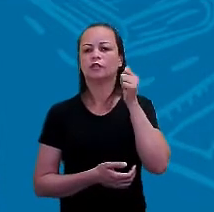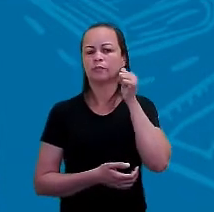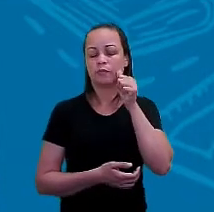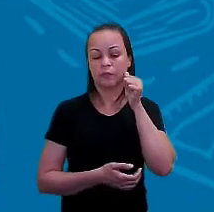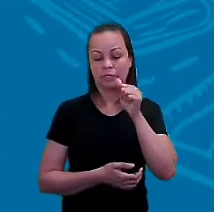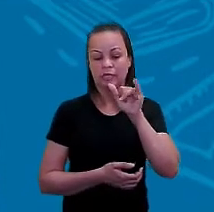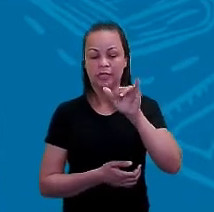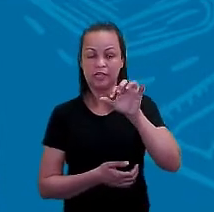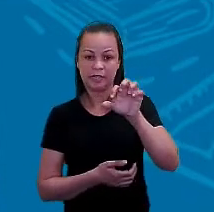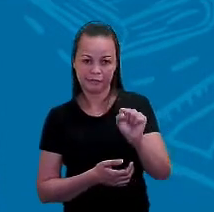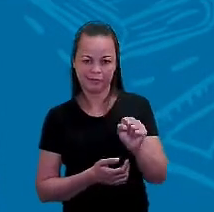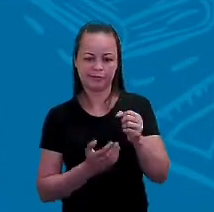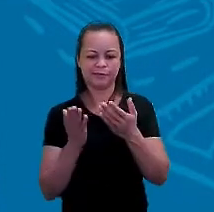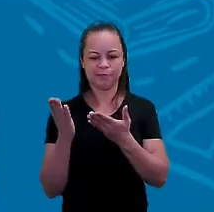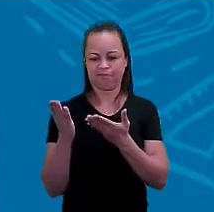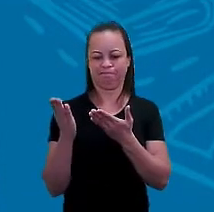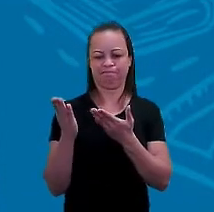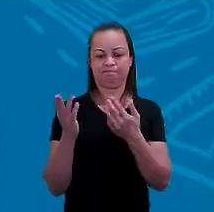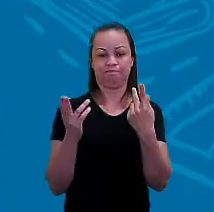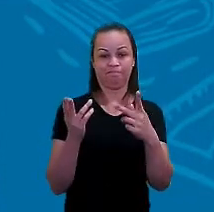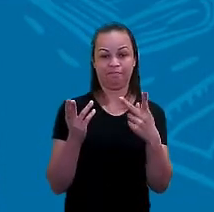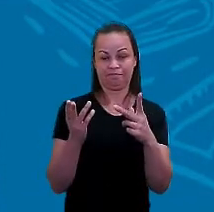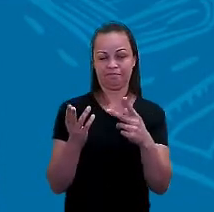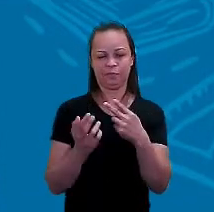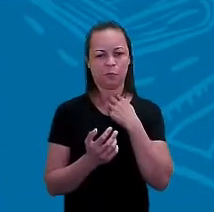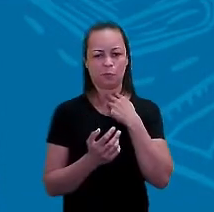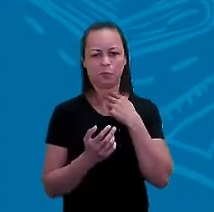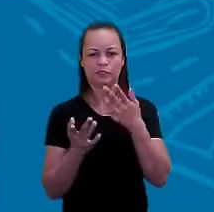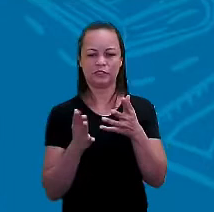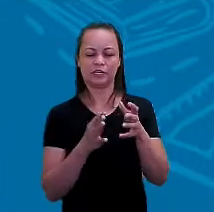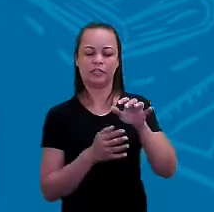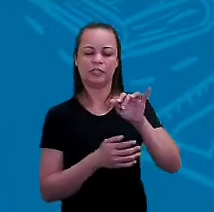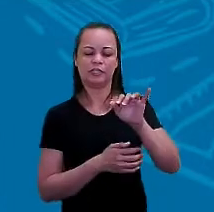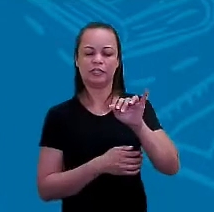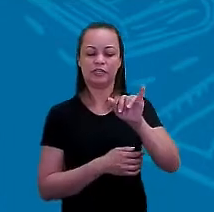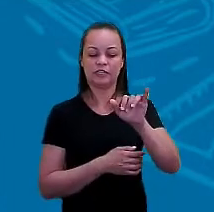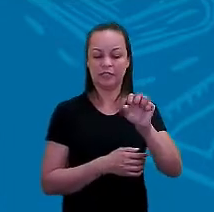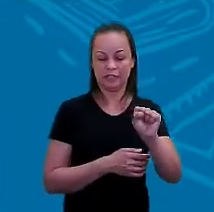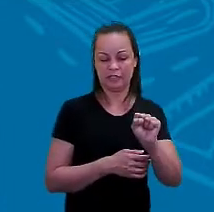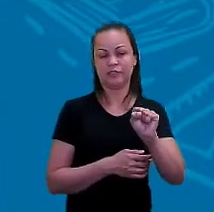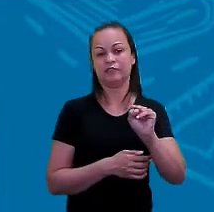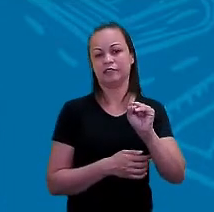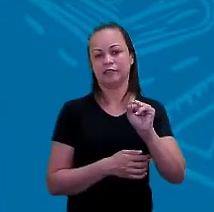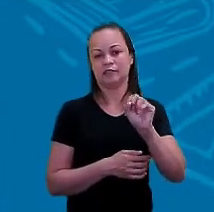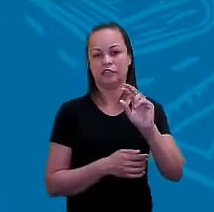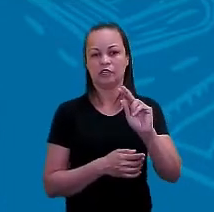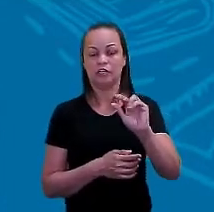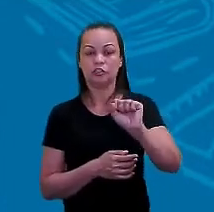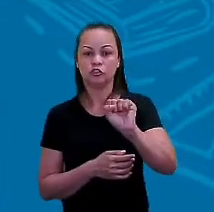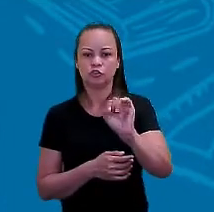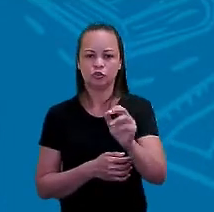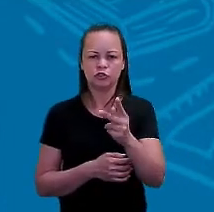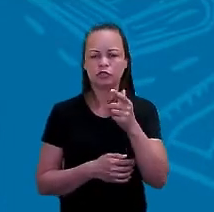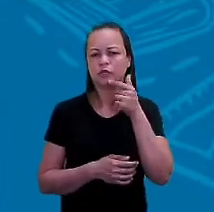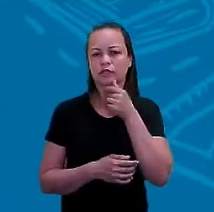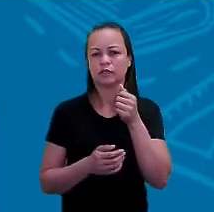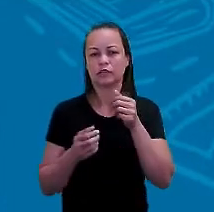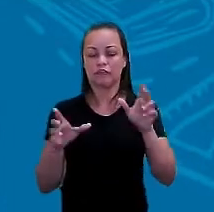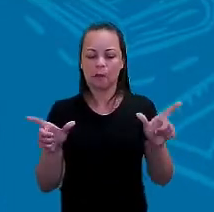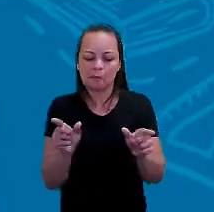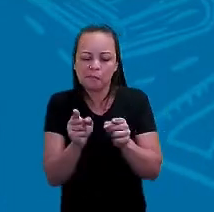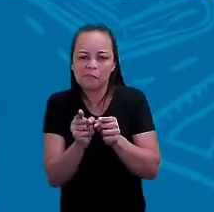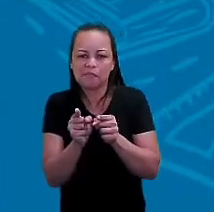yes, I am. Então, aí eu não posso dizer yes, she is. Tá? Porque she is está correto. É o verbo to be na forma